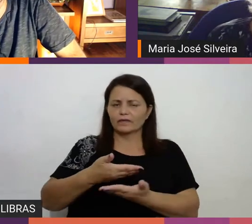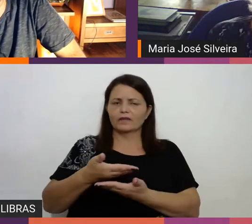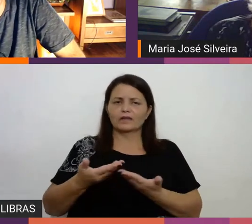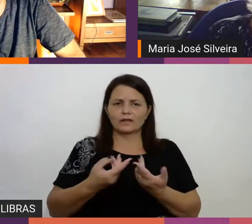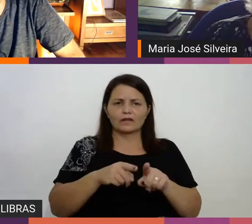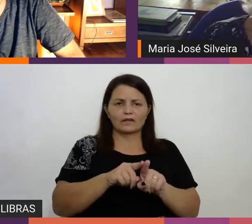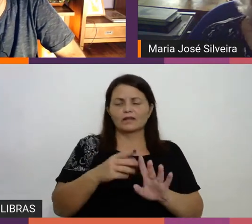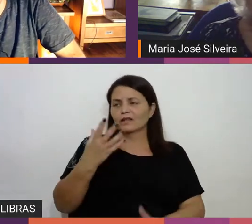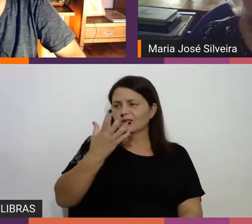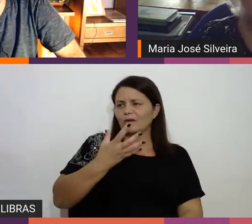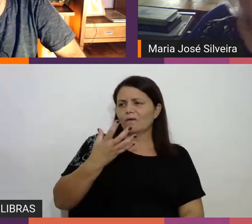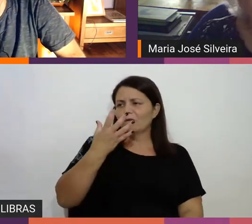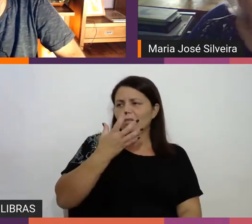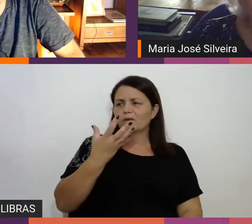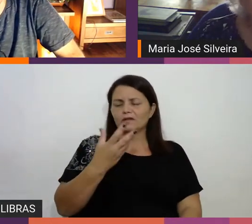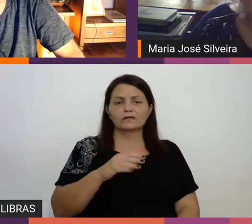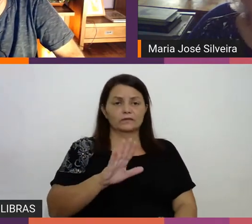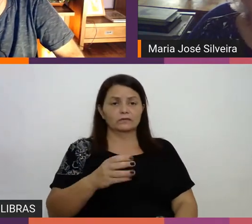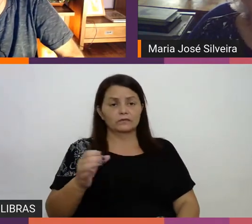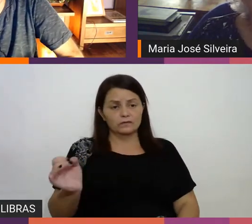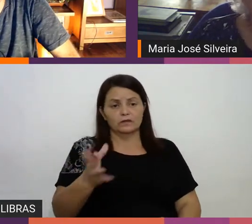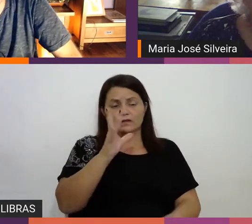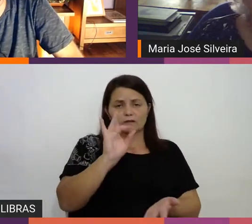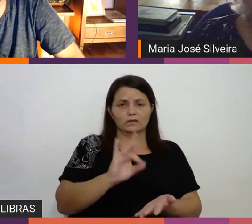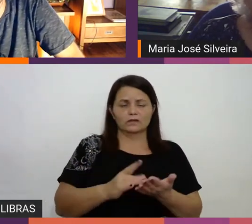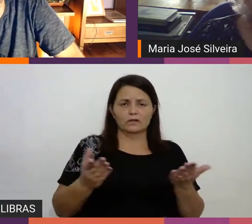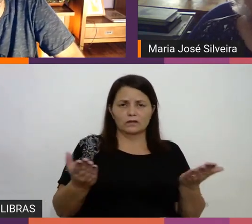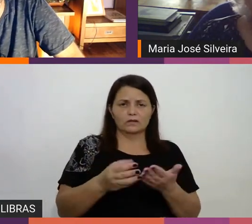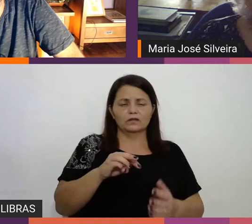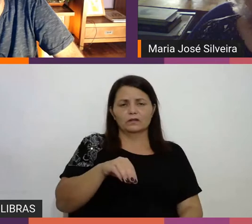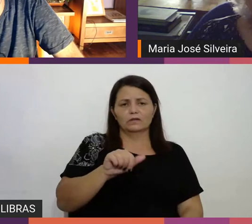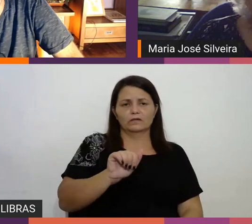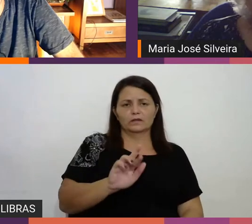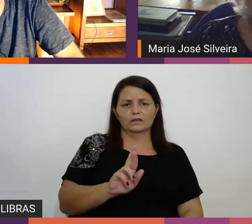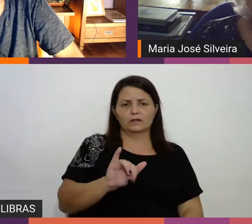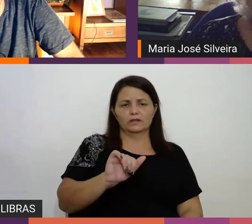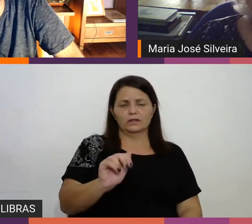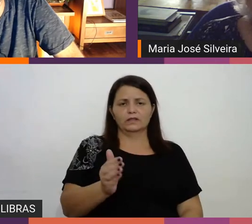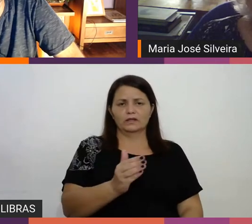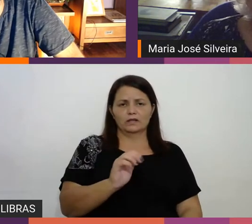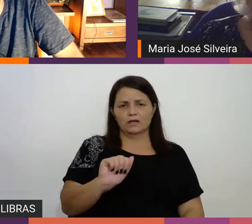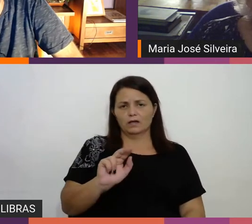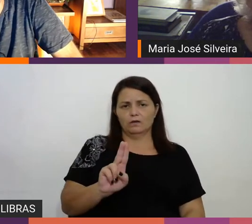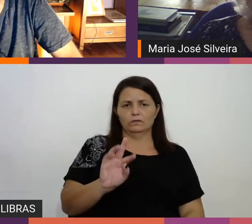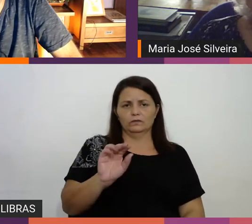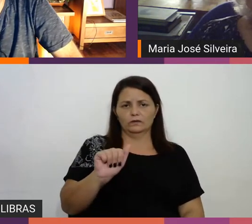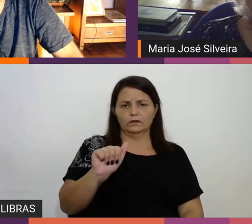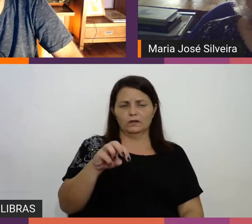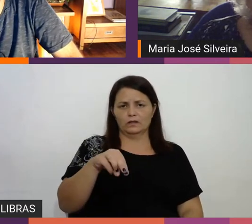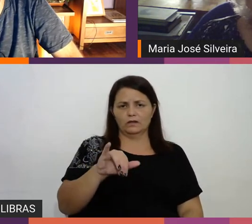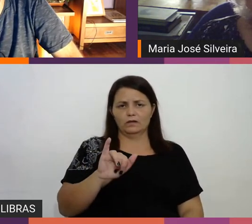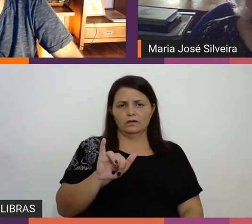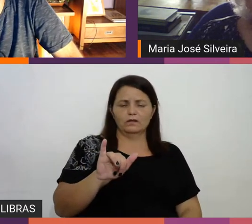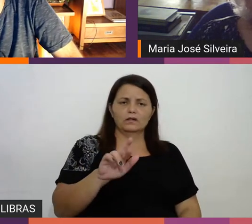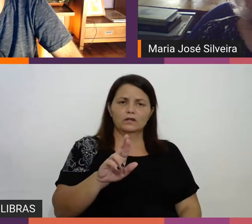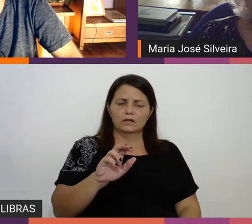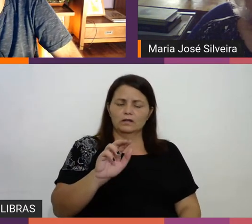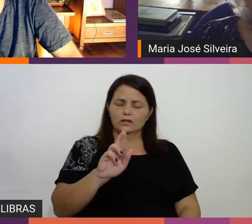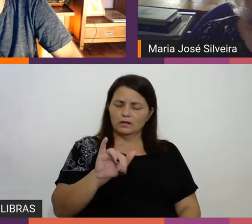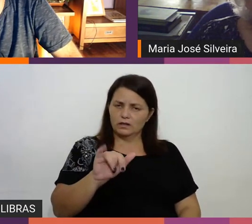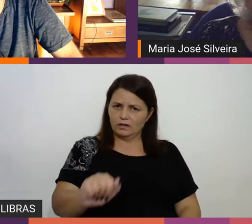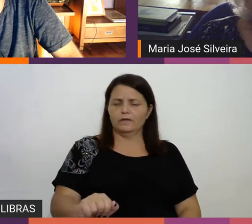do romance mais recente dela que a Maria Altamira romance Fantástico a